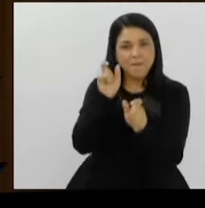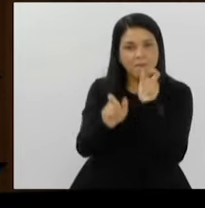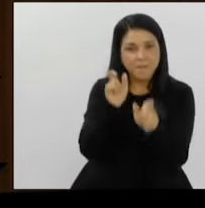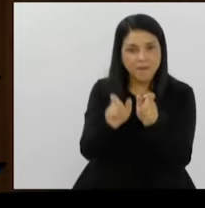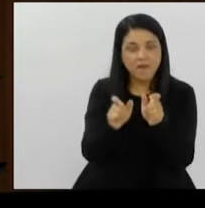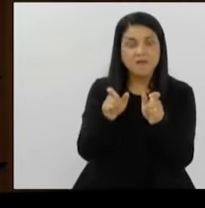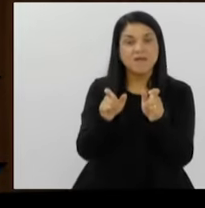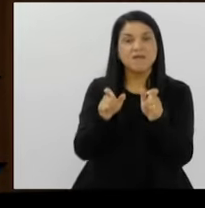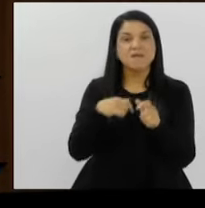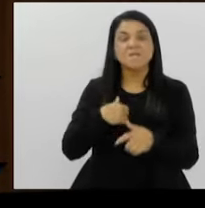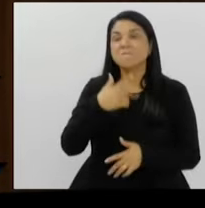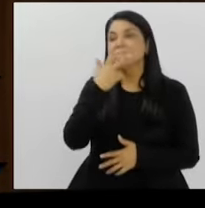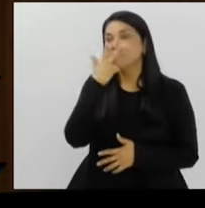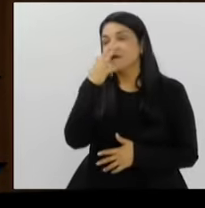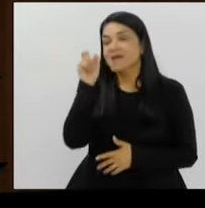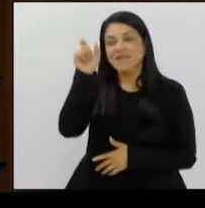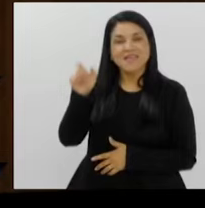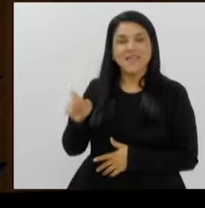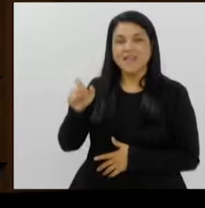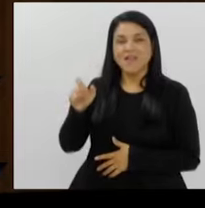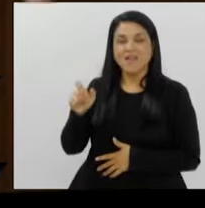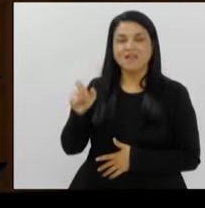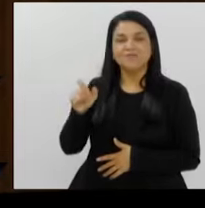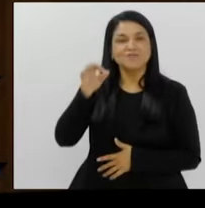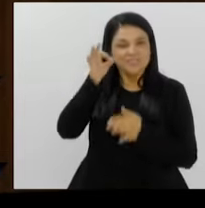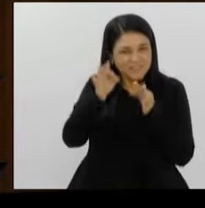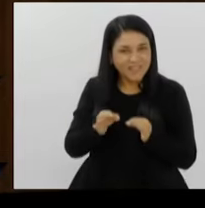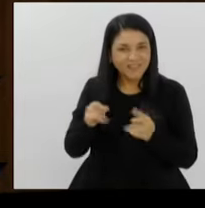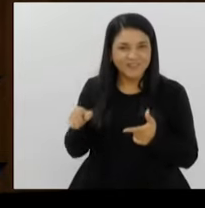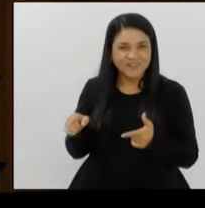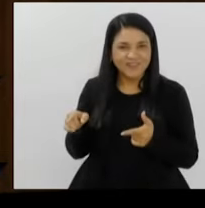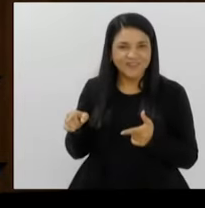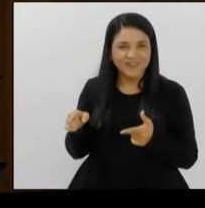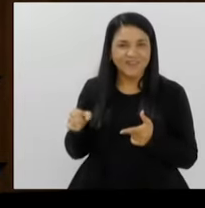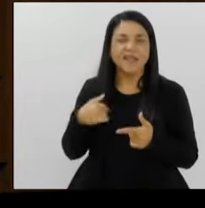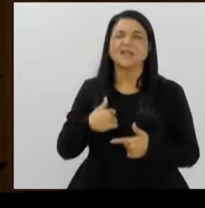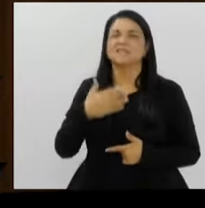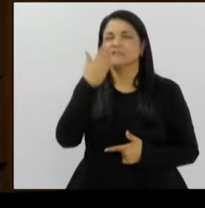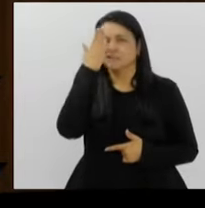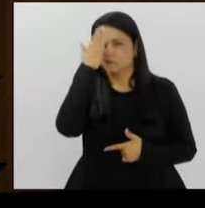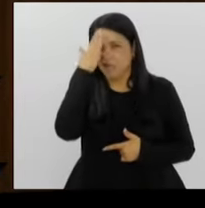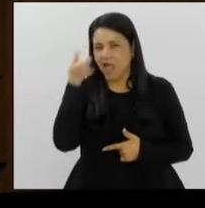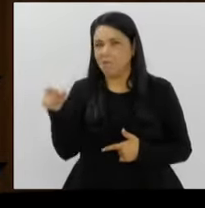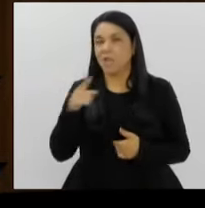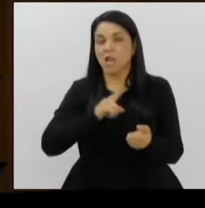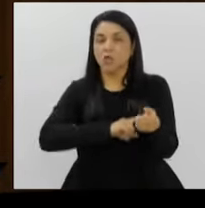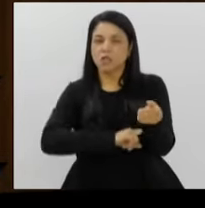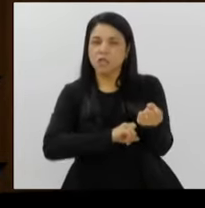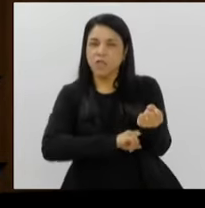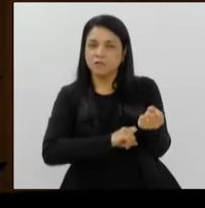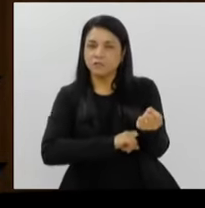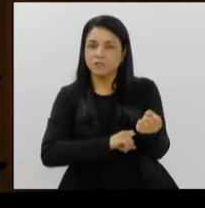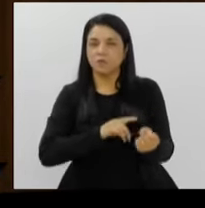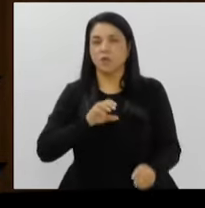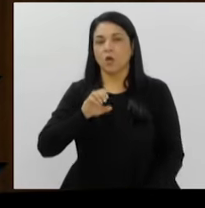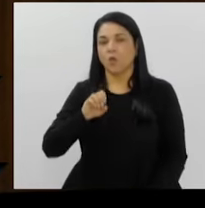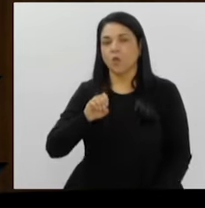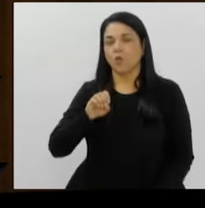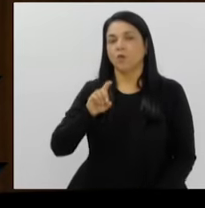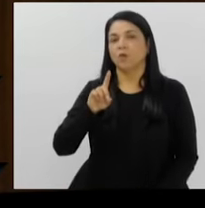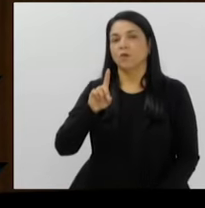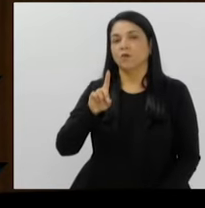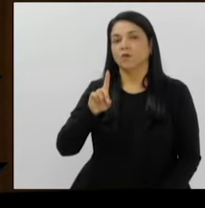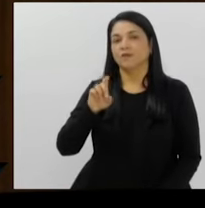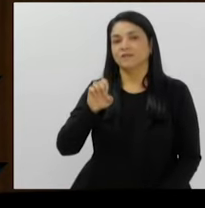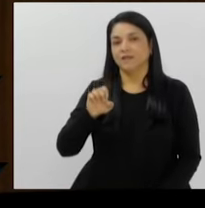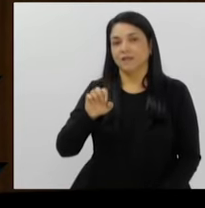paladino da moralidade. Nós sabemos que não. Nós sabemos que ele, né, com o nome dele, é o nervosinho da Odebrecht. Então, presidente, o que nós